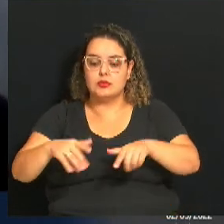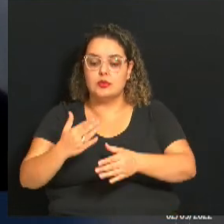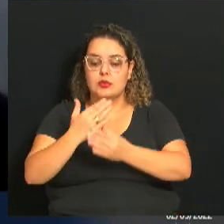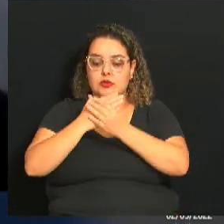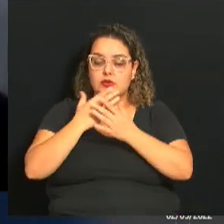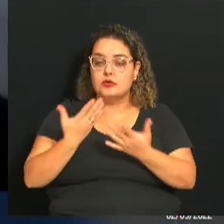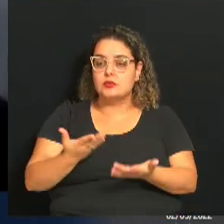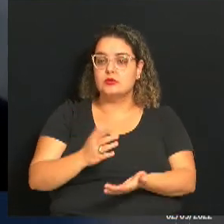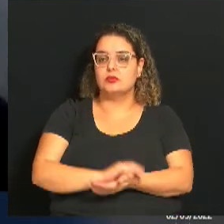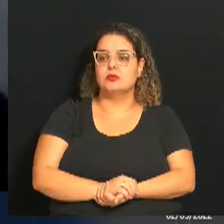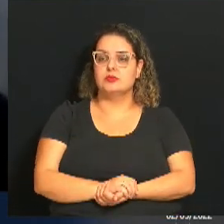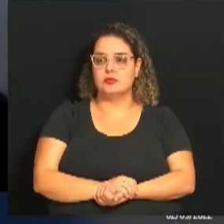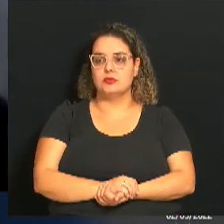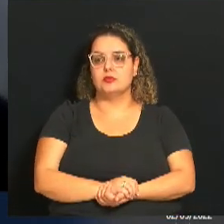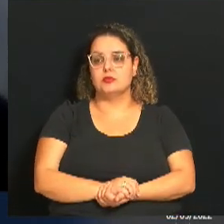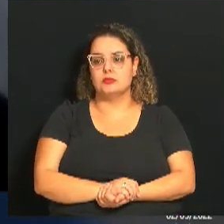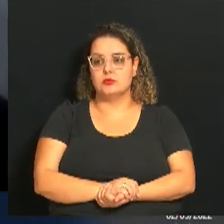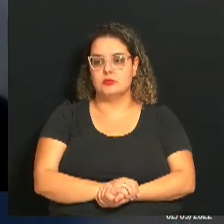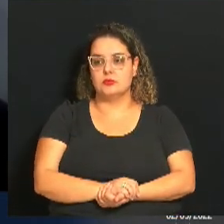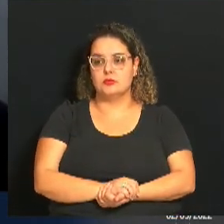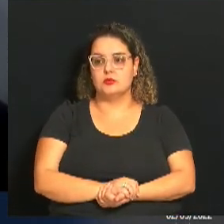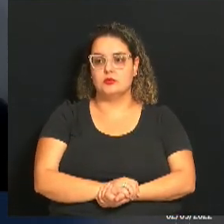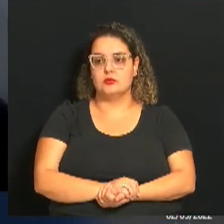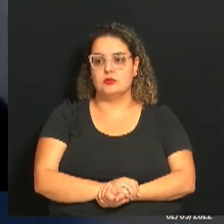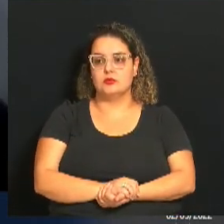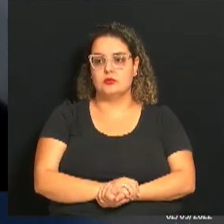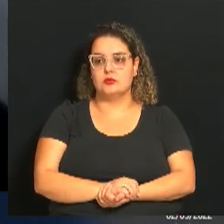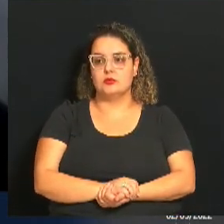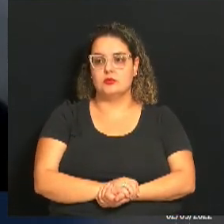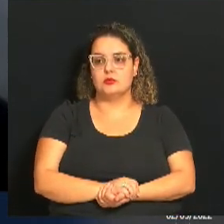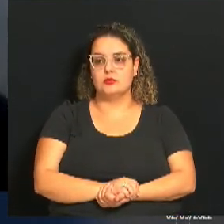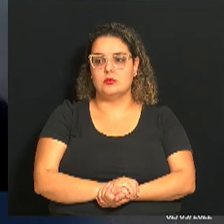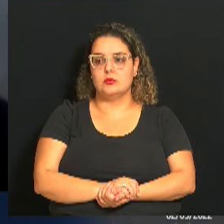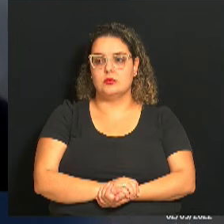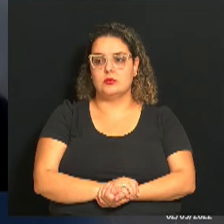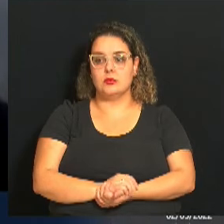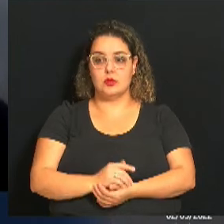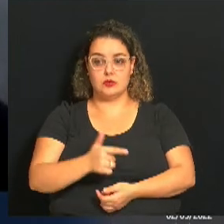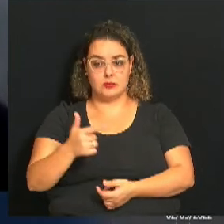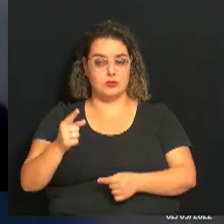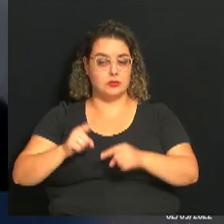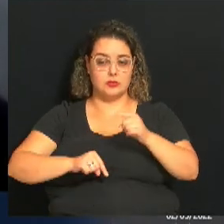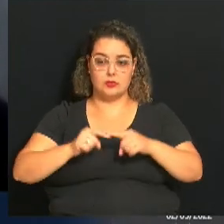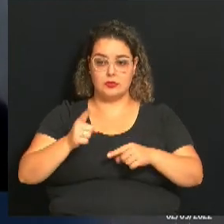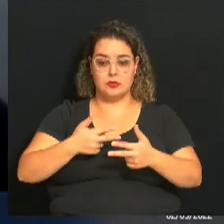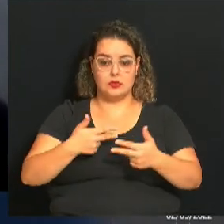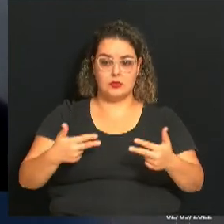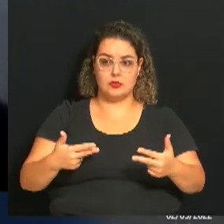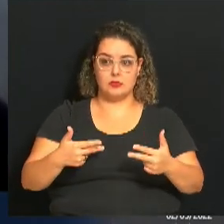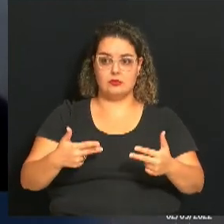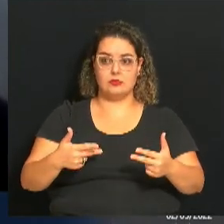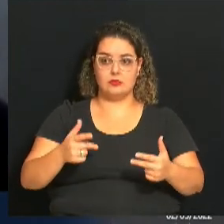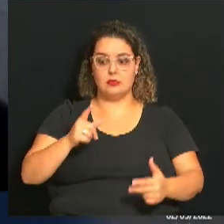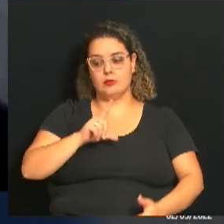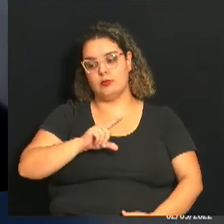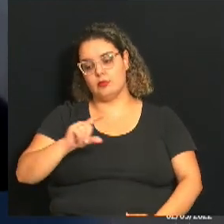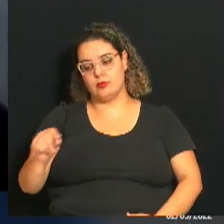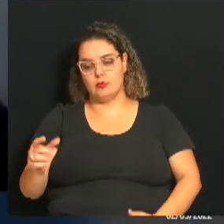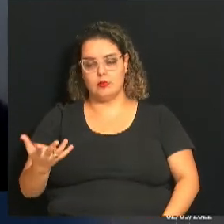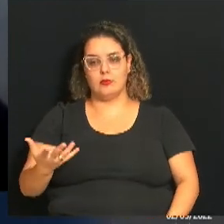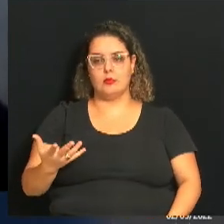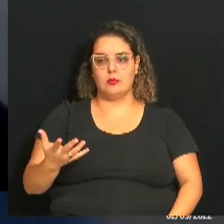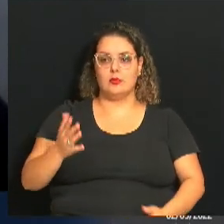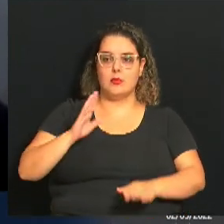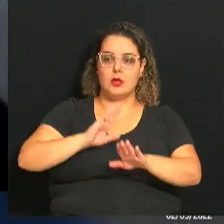acaba realmente expulsando a partir do momento que você não tem esses equipamentos que são âncoras na atividade econômica,